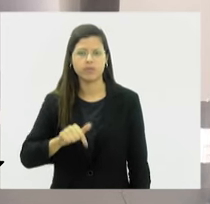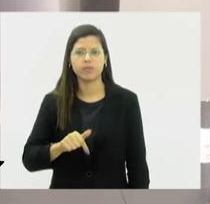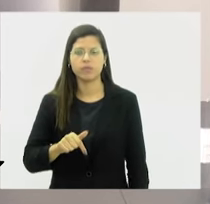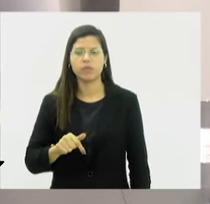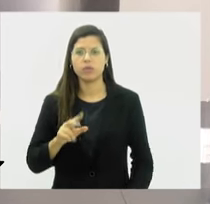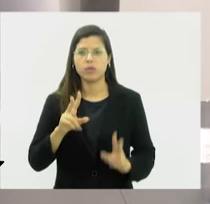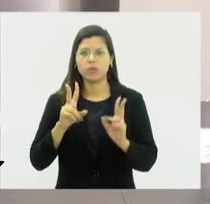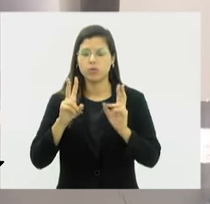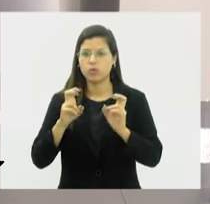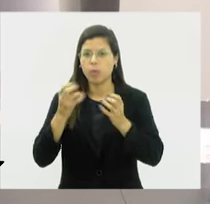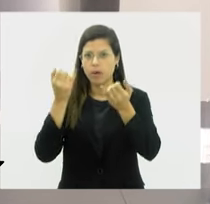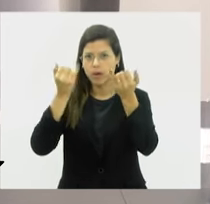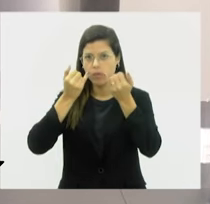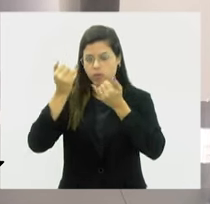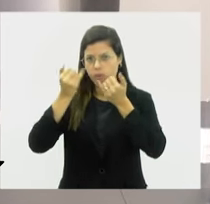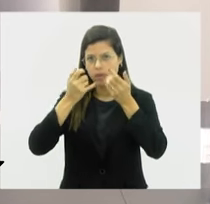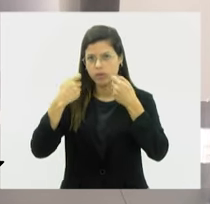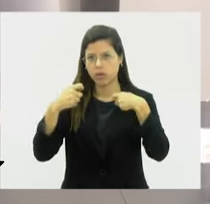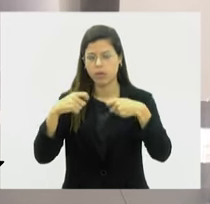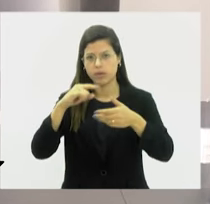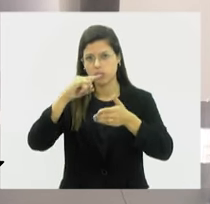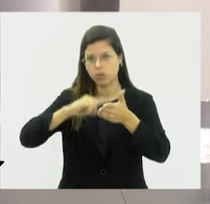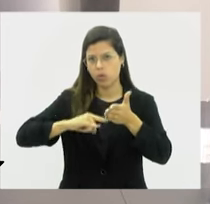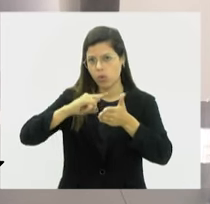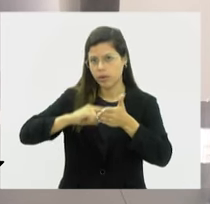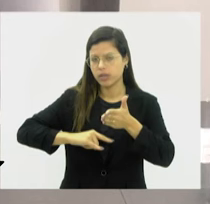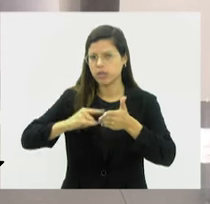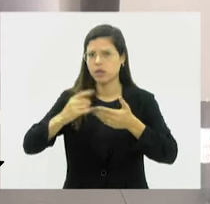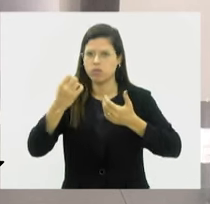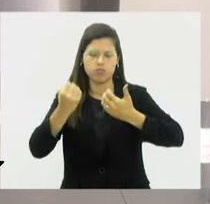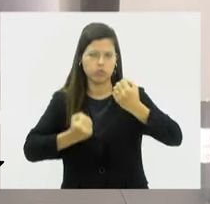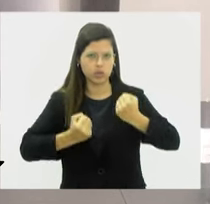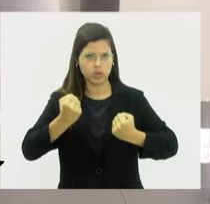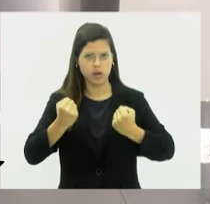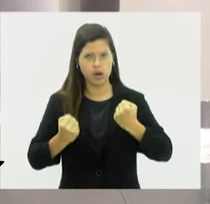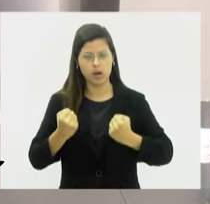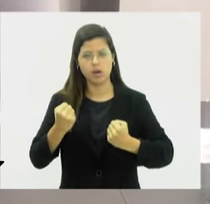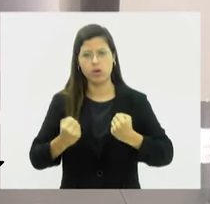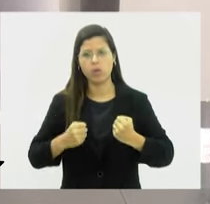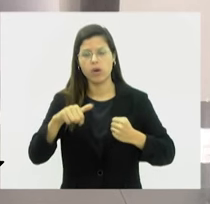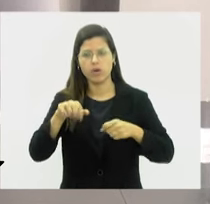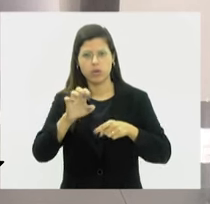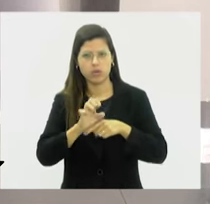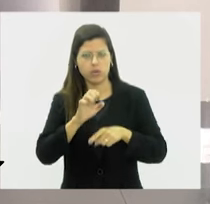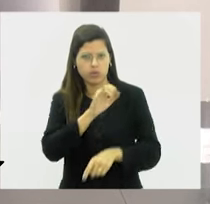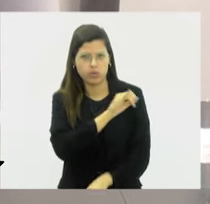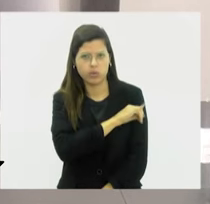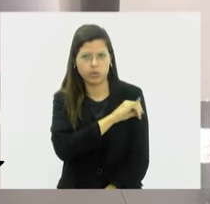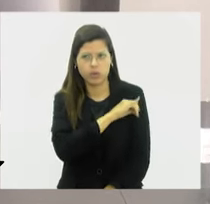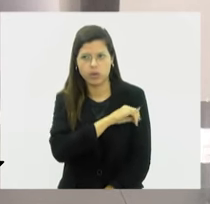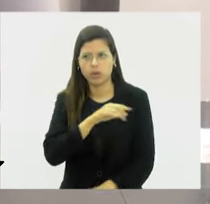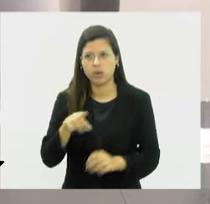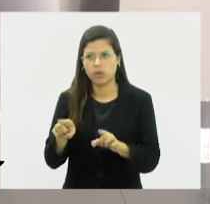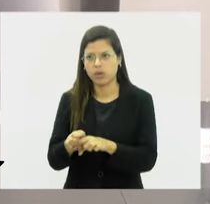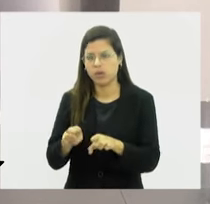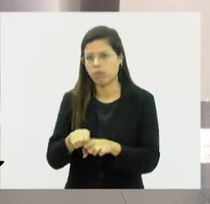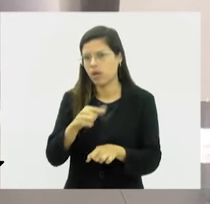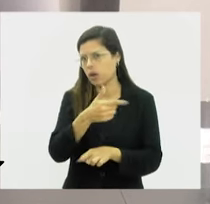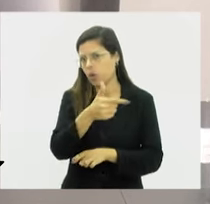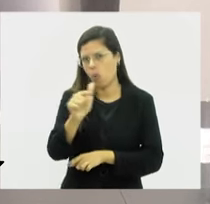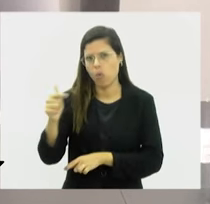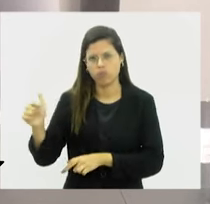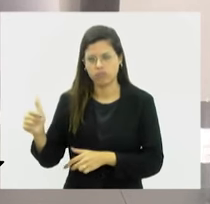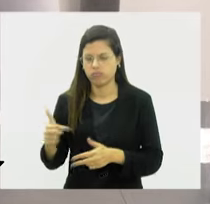as informações a serem inseridas na documentação dos veículos no âmbito do Estado do Rio de Janeiro e da outras